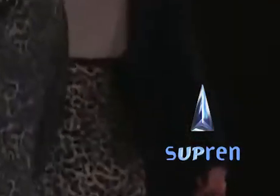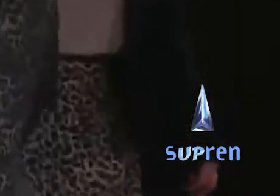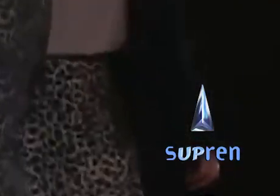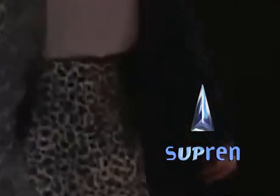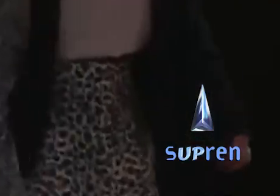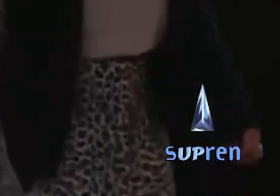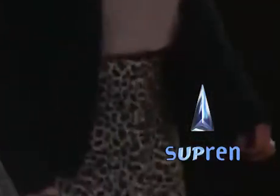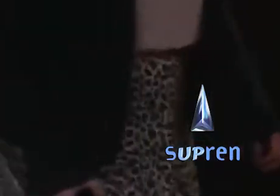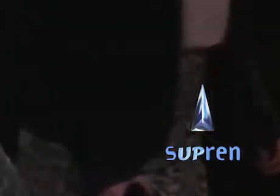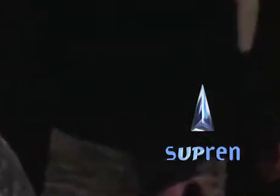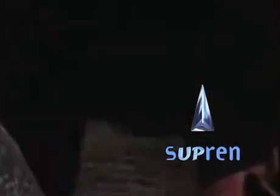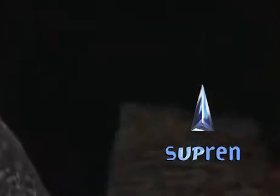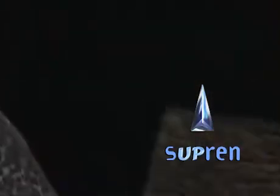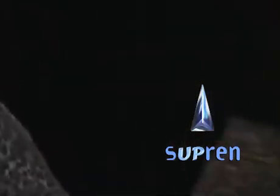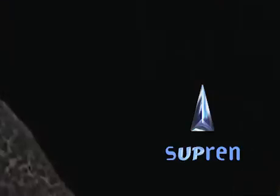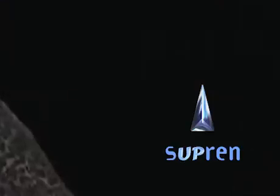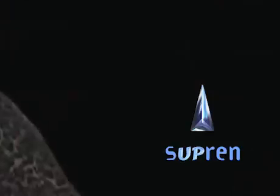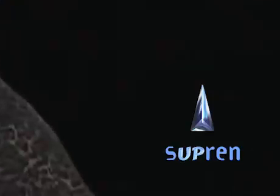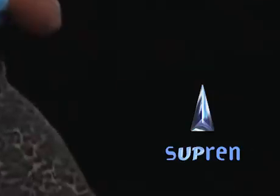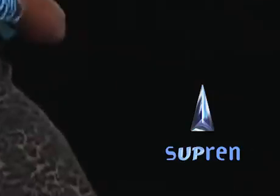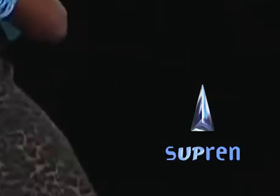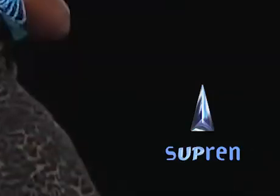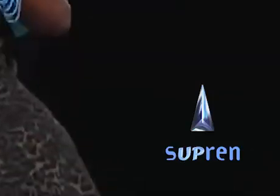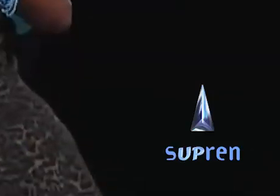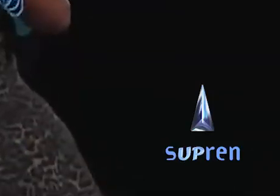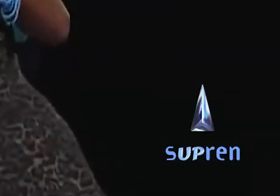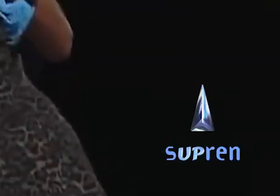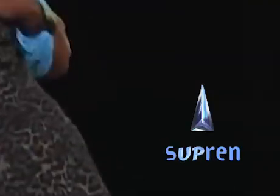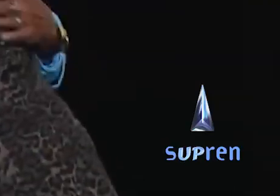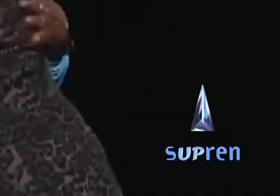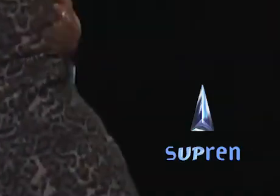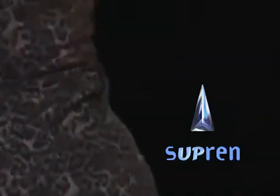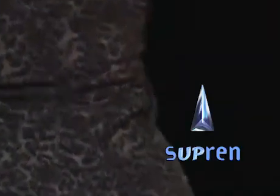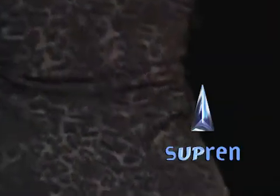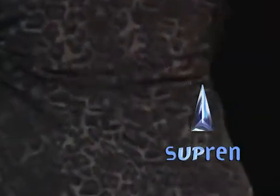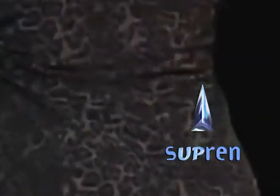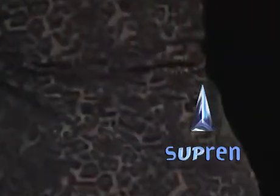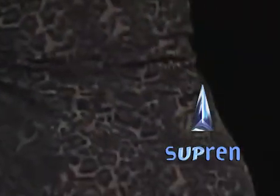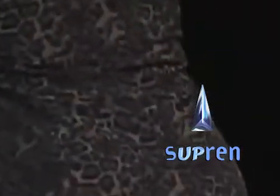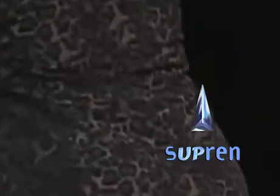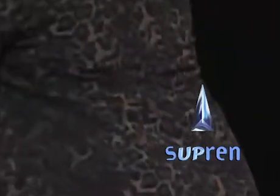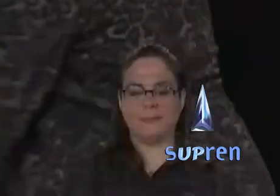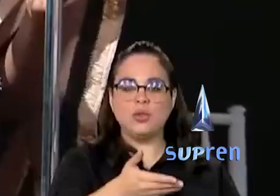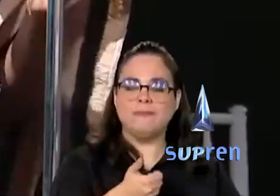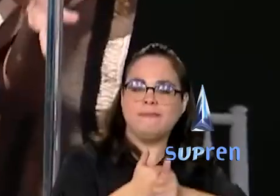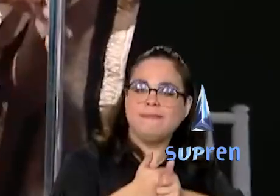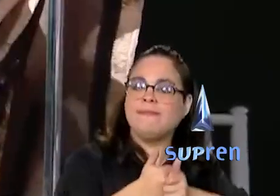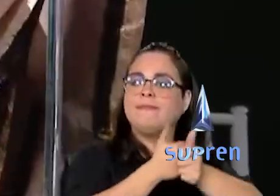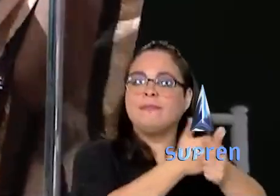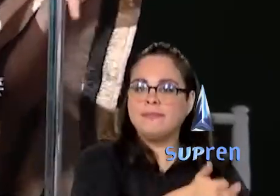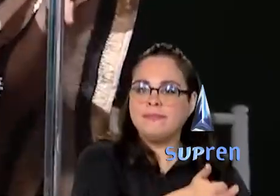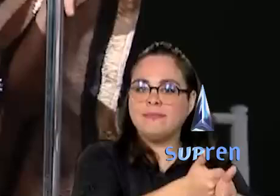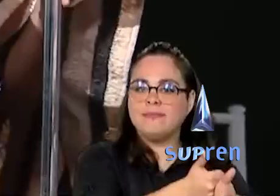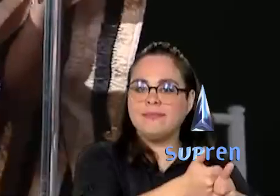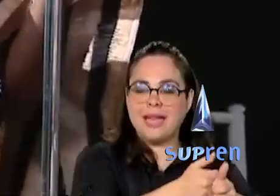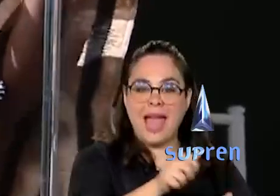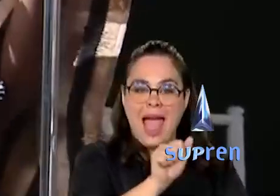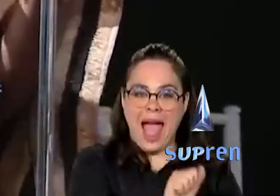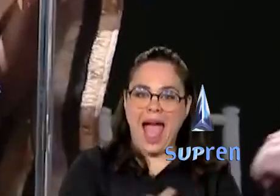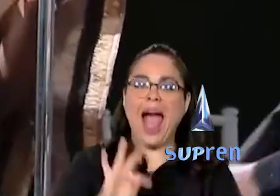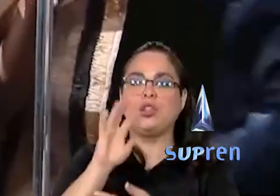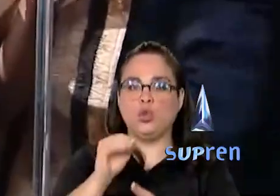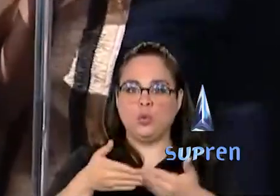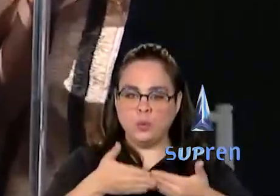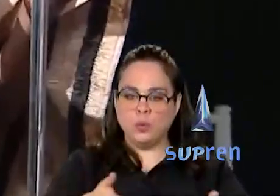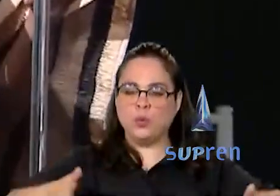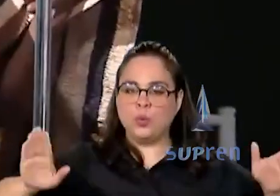de 1,6 bilhões de reais para o setor audiovisual considerado um Marco